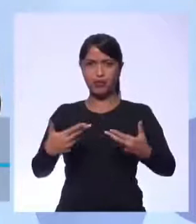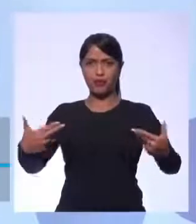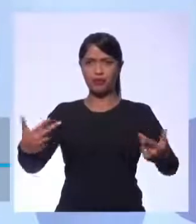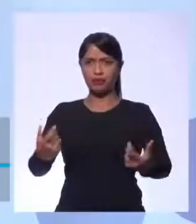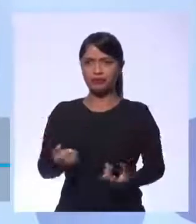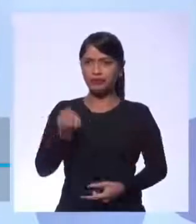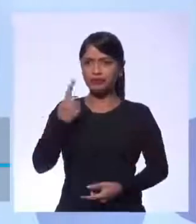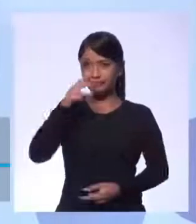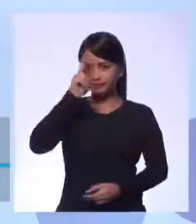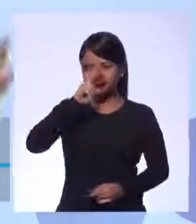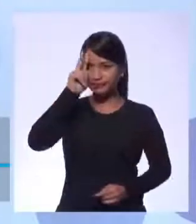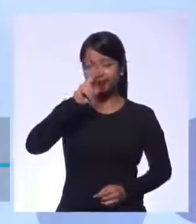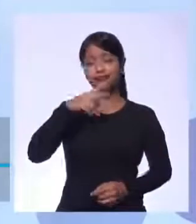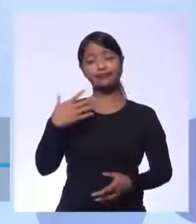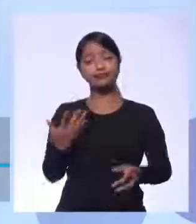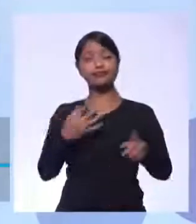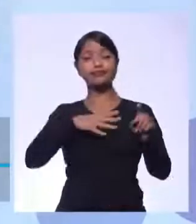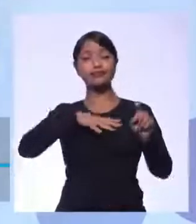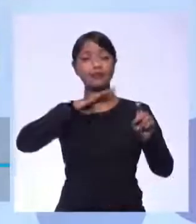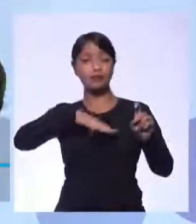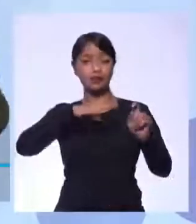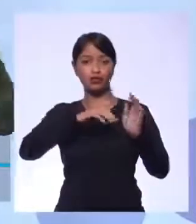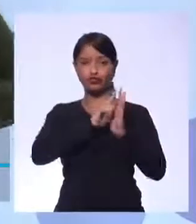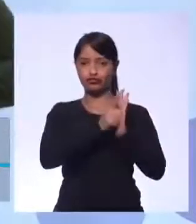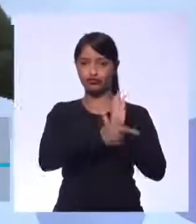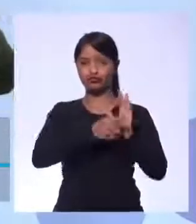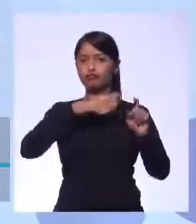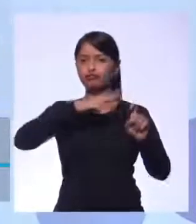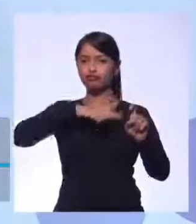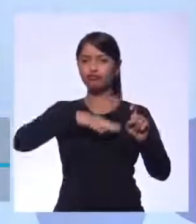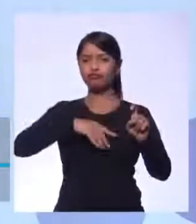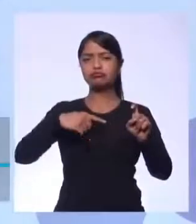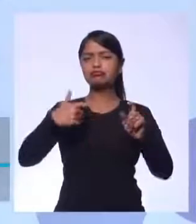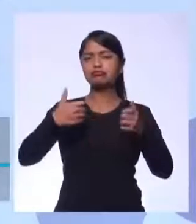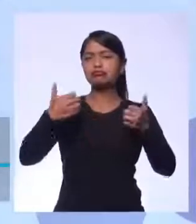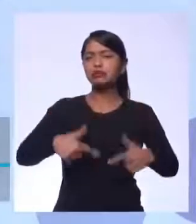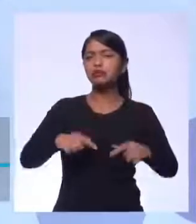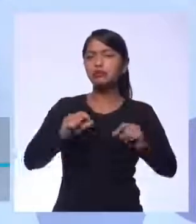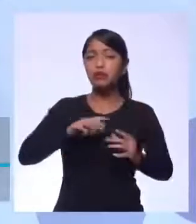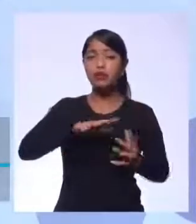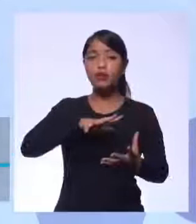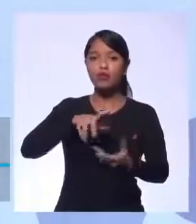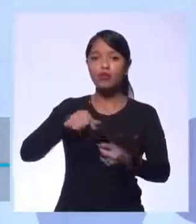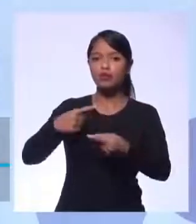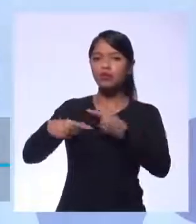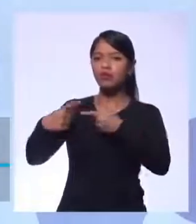das características do gênero mito era que ela explica as origens do mundo.